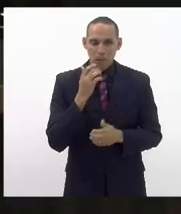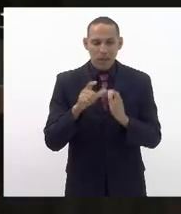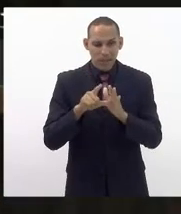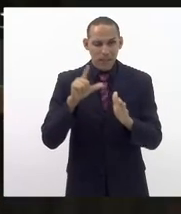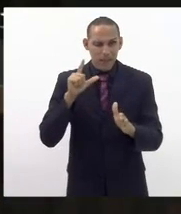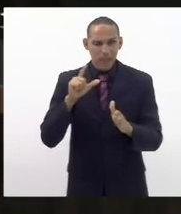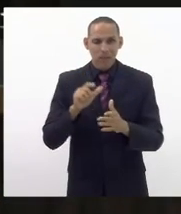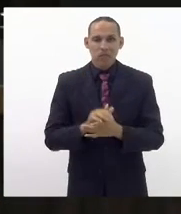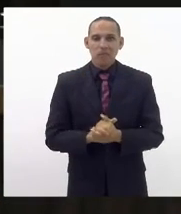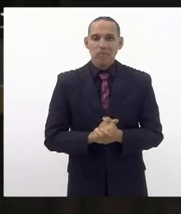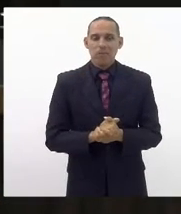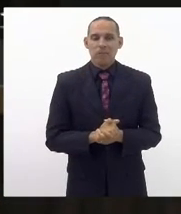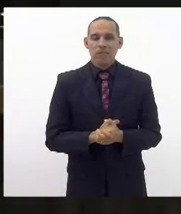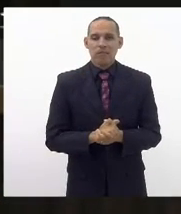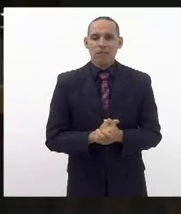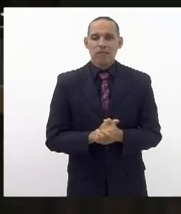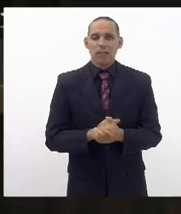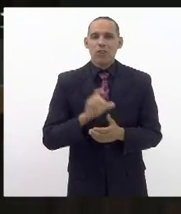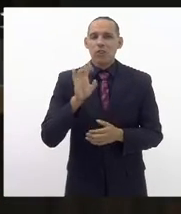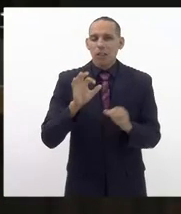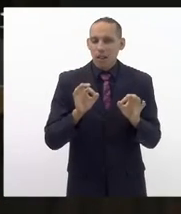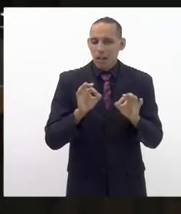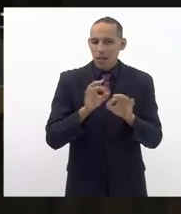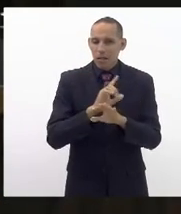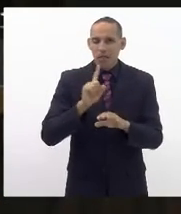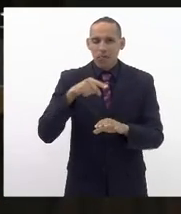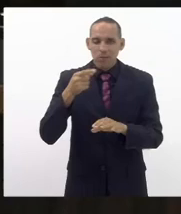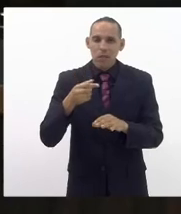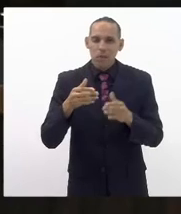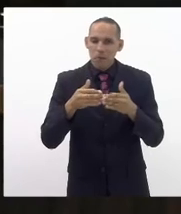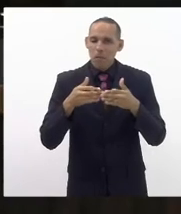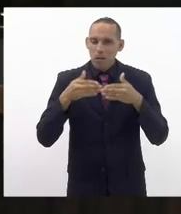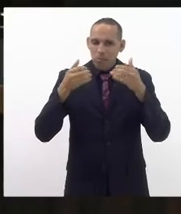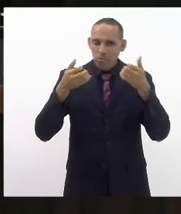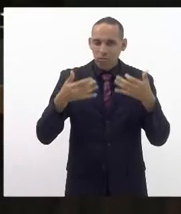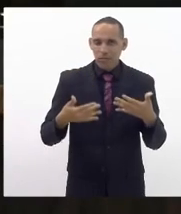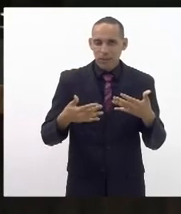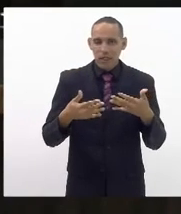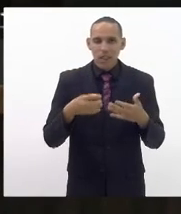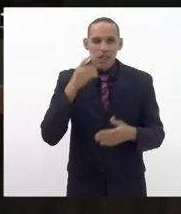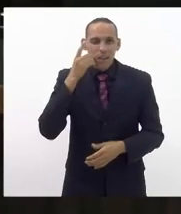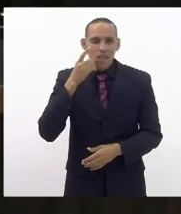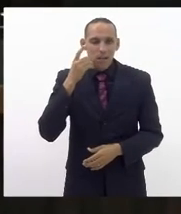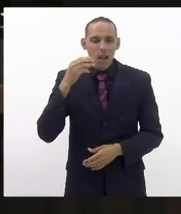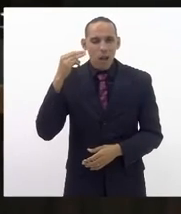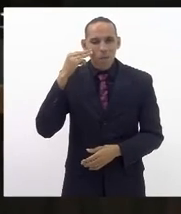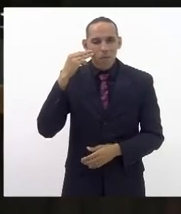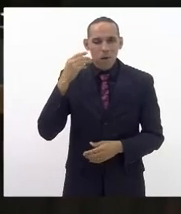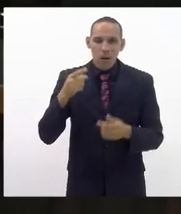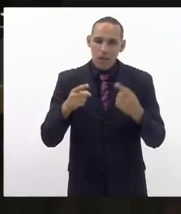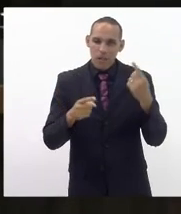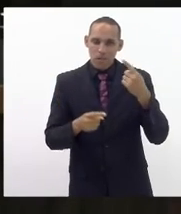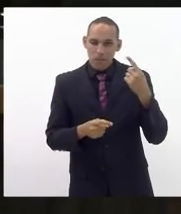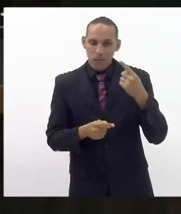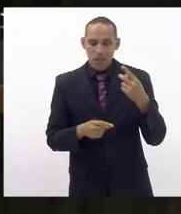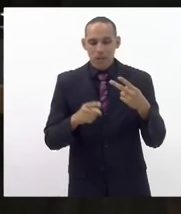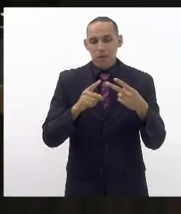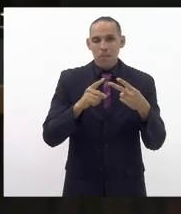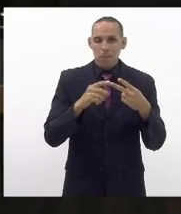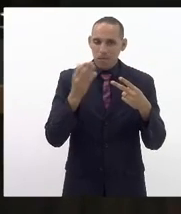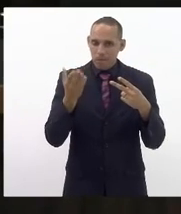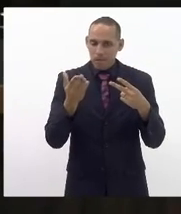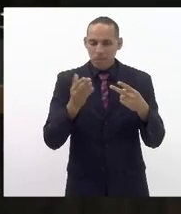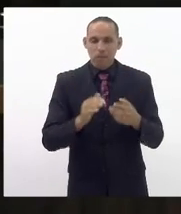Antes, deixa eu só encerrar aqui, depois a gente dá o pela ordem. A deputada Mônica Francisco, que pediu primeiro, depois... Vossa